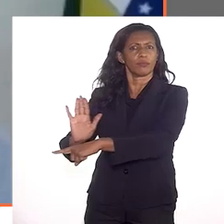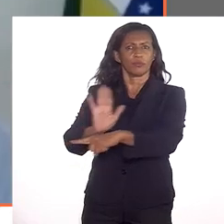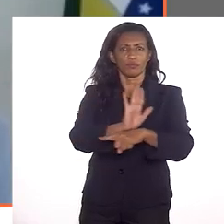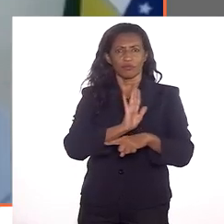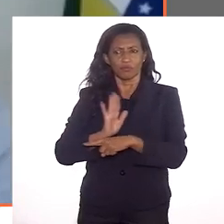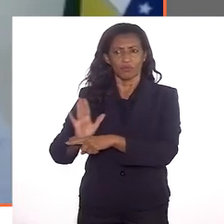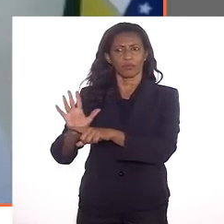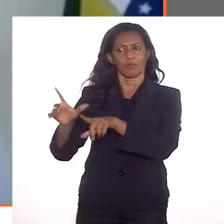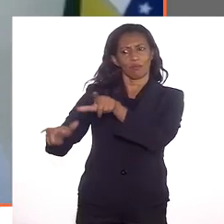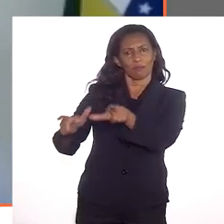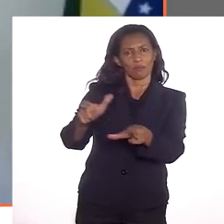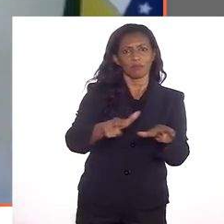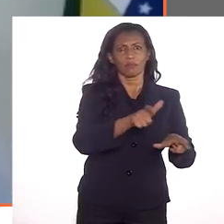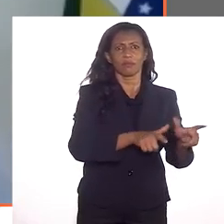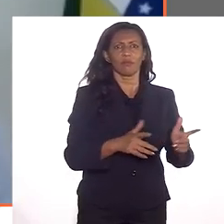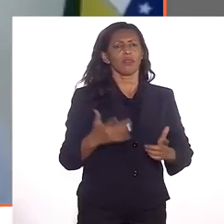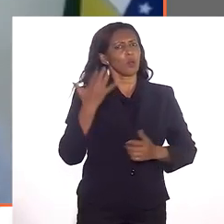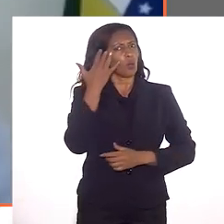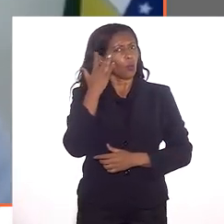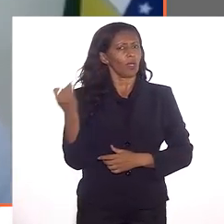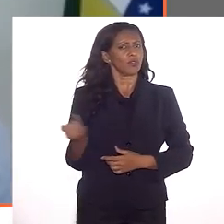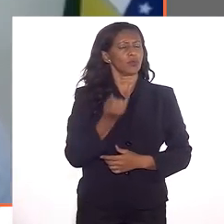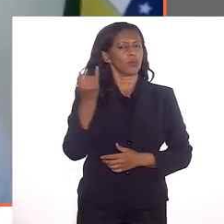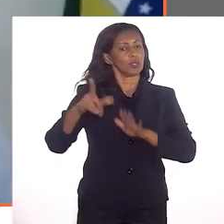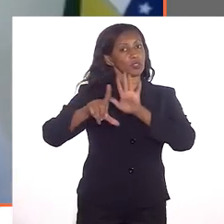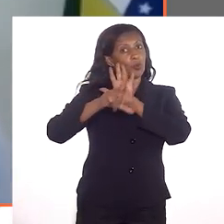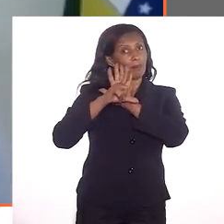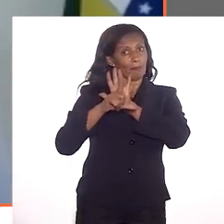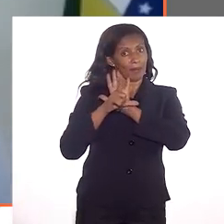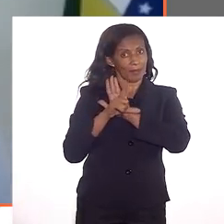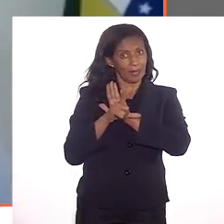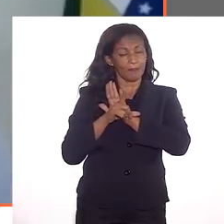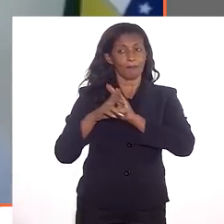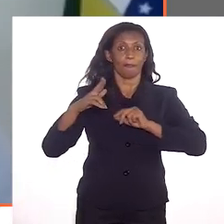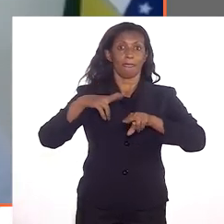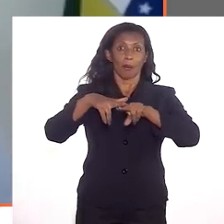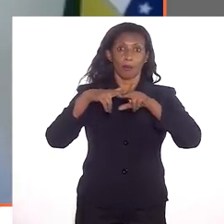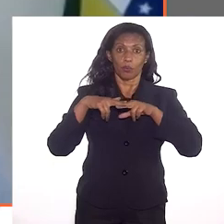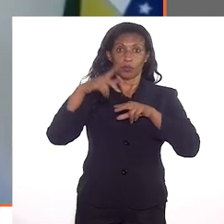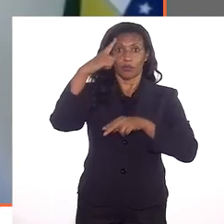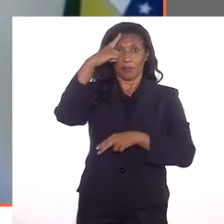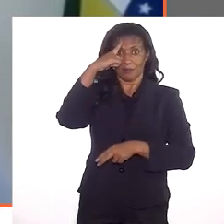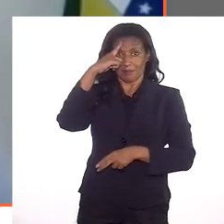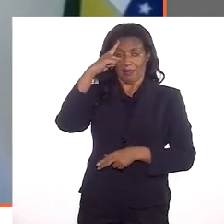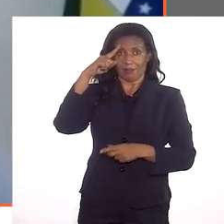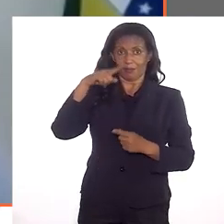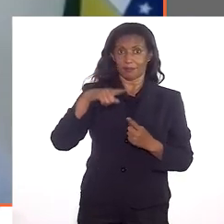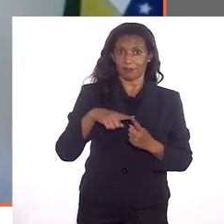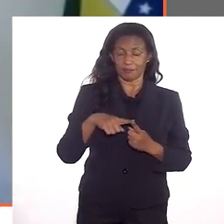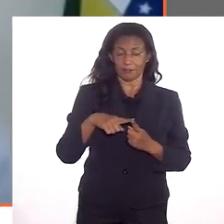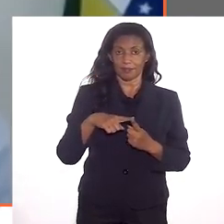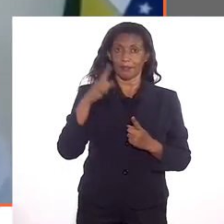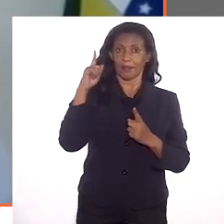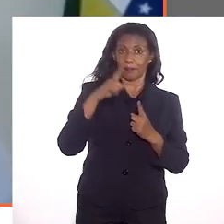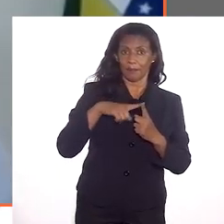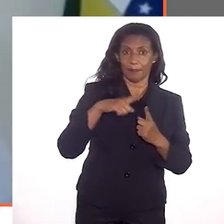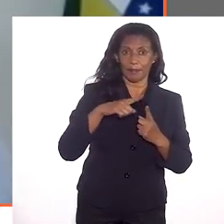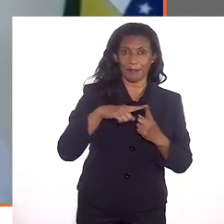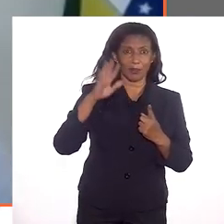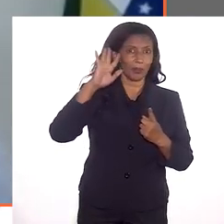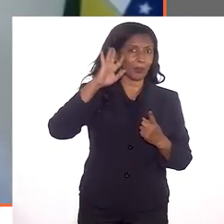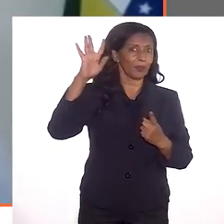defesa dessas pessoas, enfim. Então, eu acho muito importante que uma lei como essa, por isso que ela foi pensada assim,